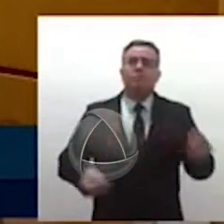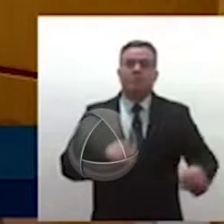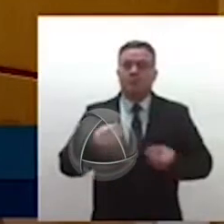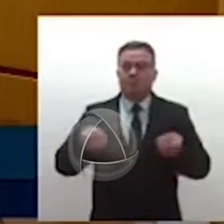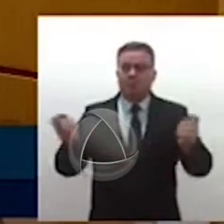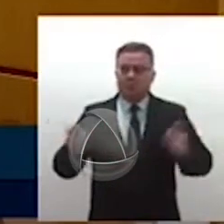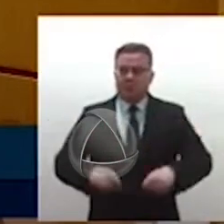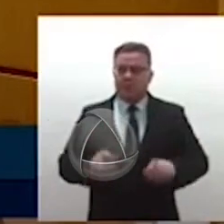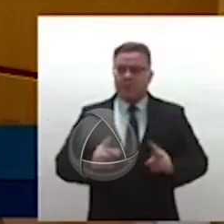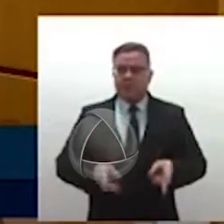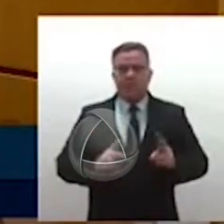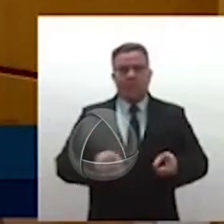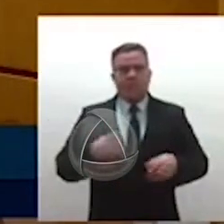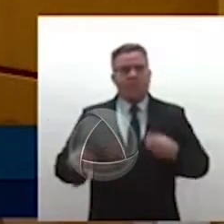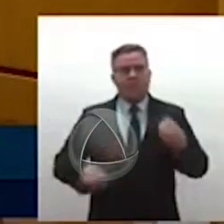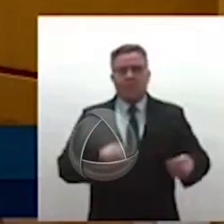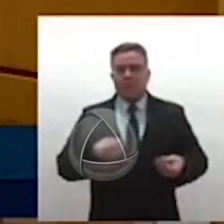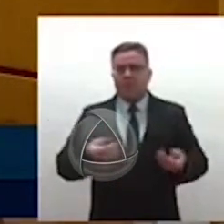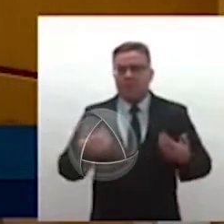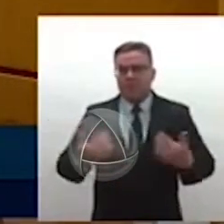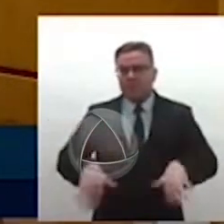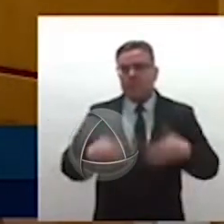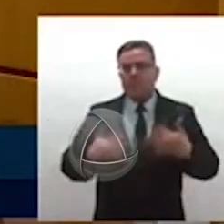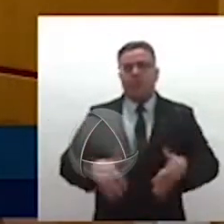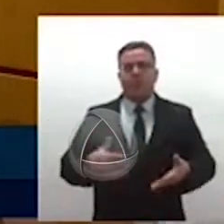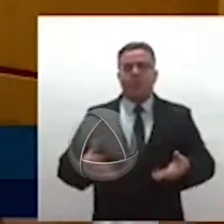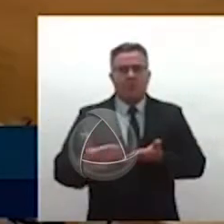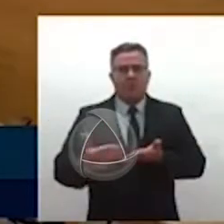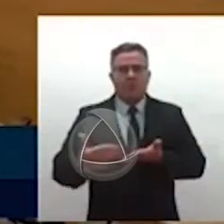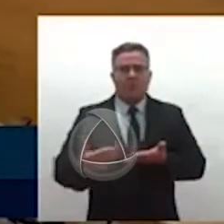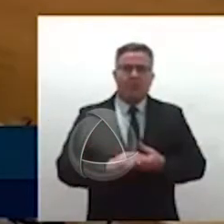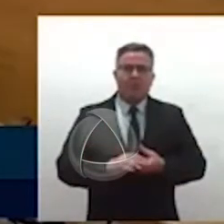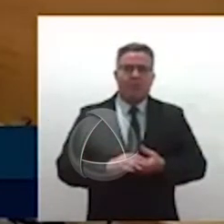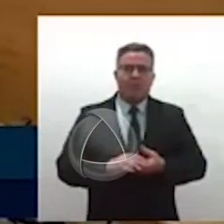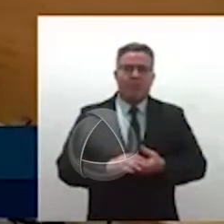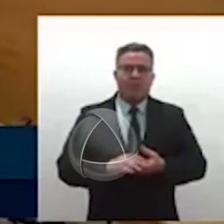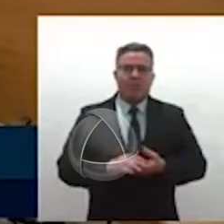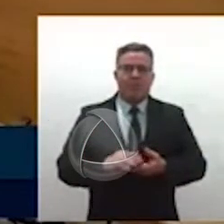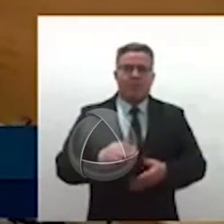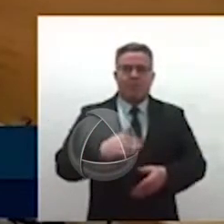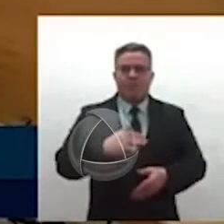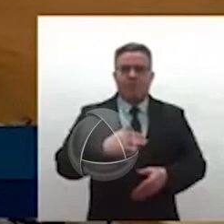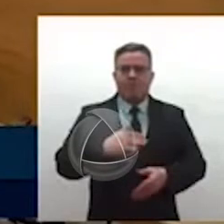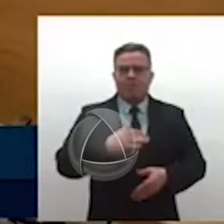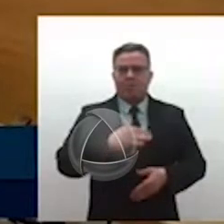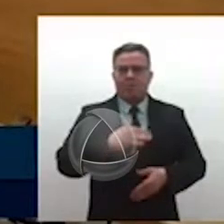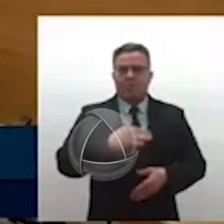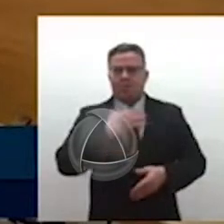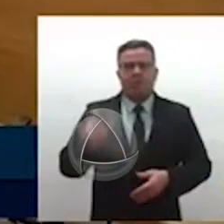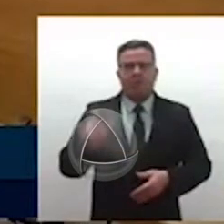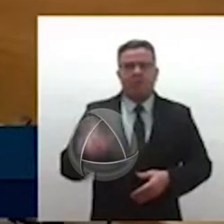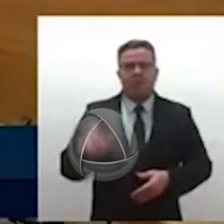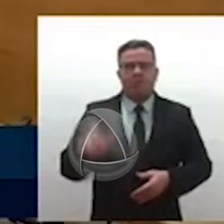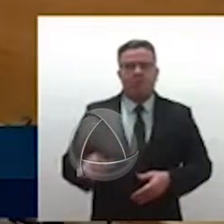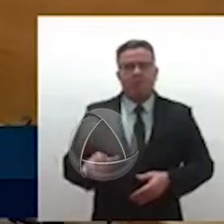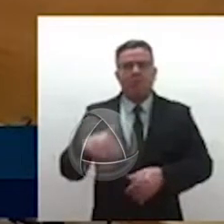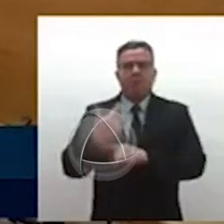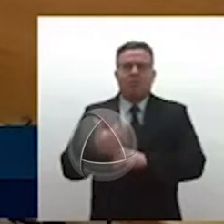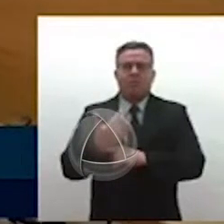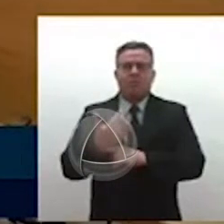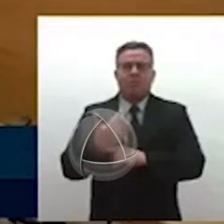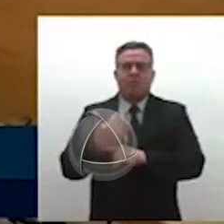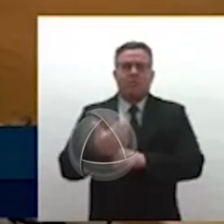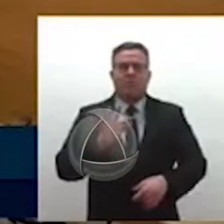da falta de uma política voltada para essas pessoas. A morte do homem em situação de rua,